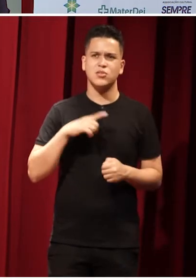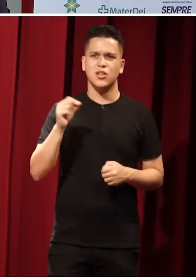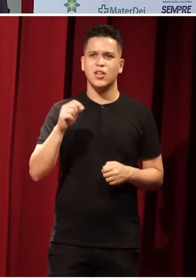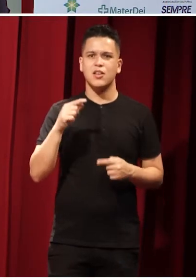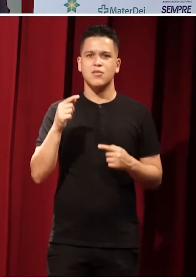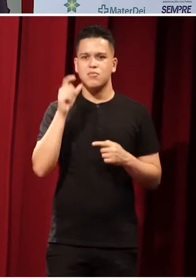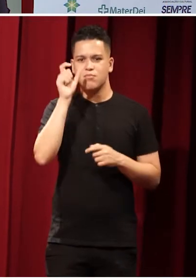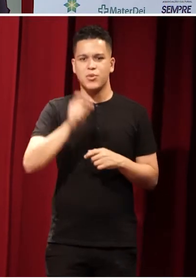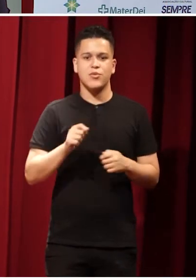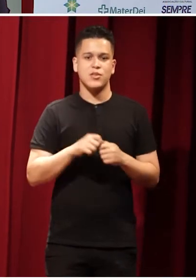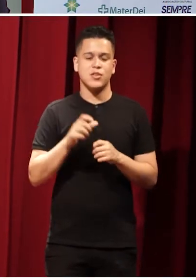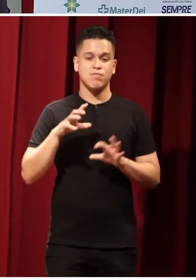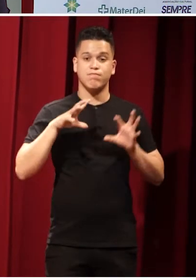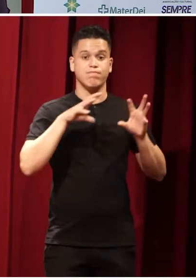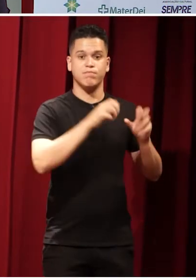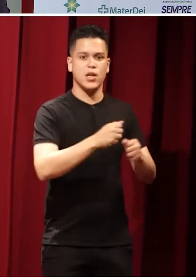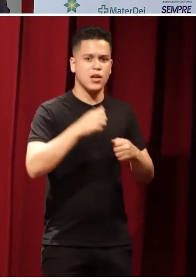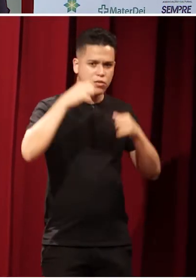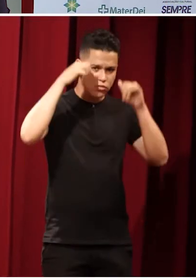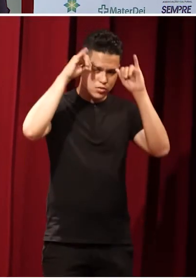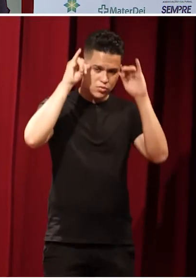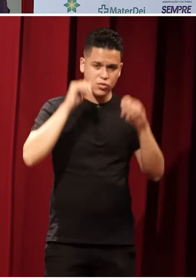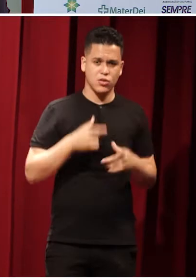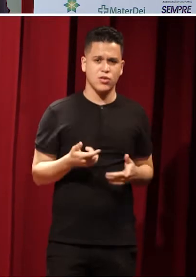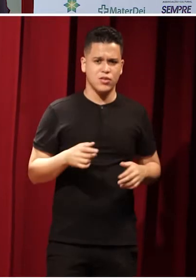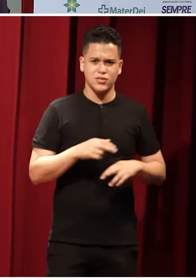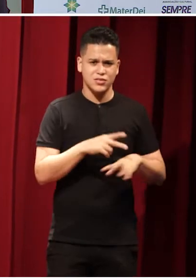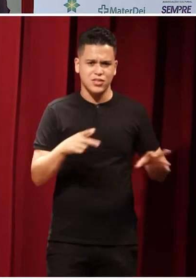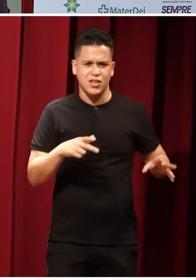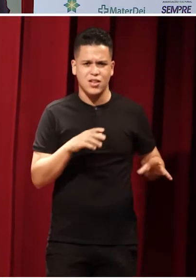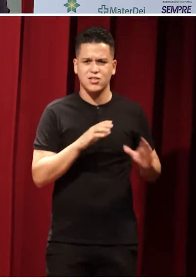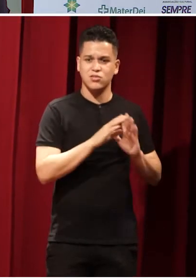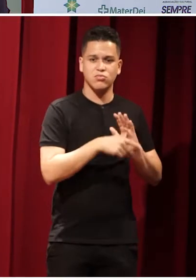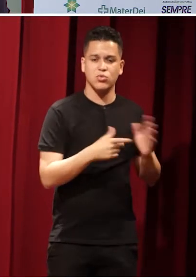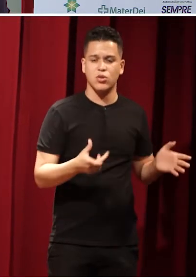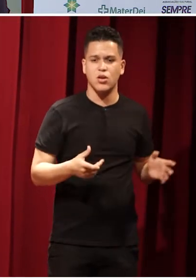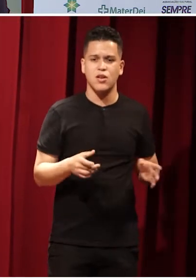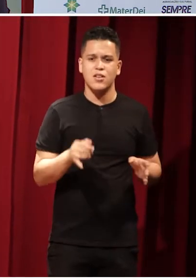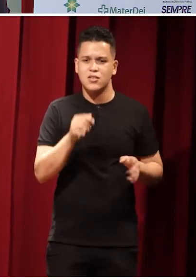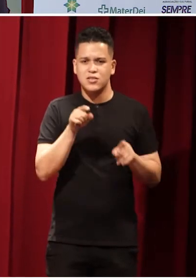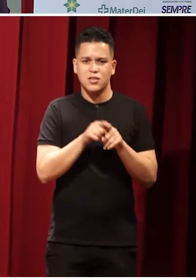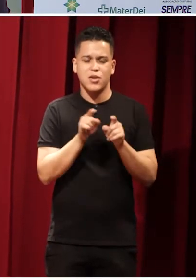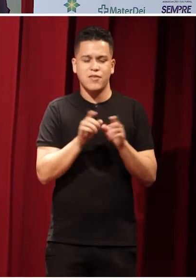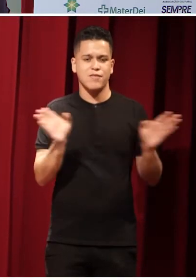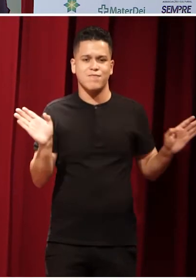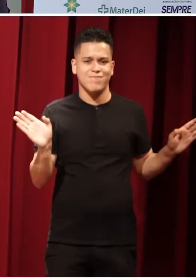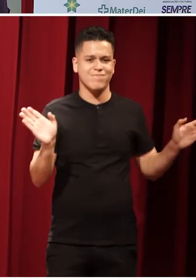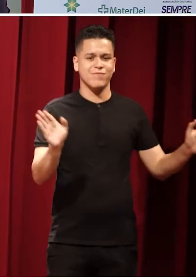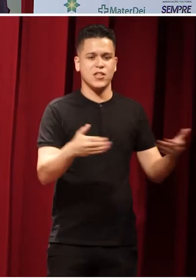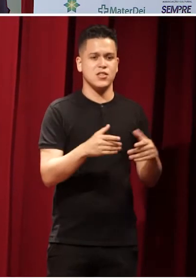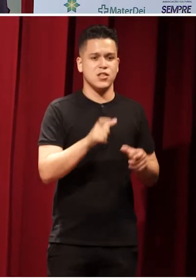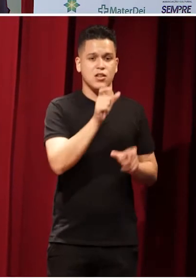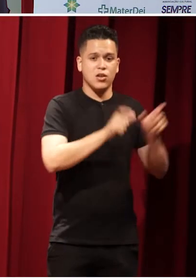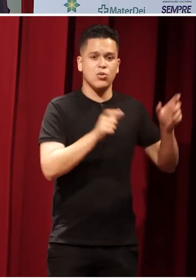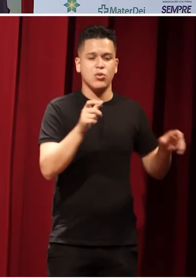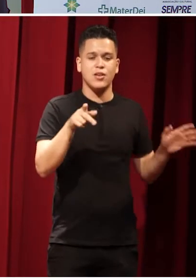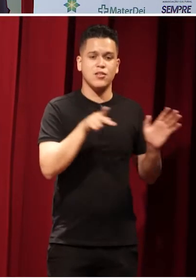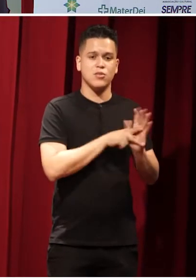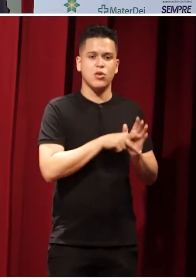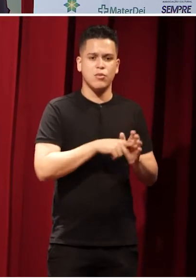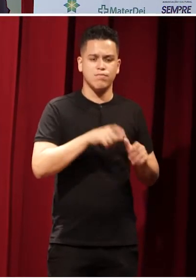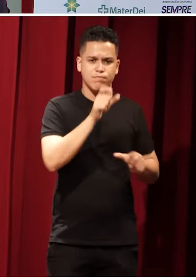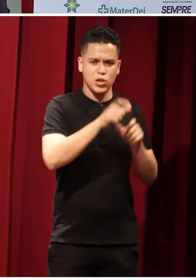captura de bois, aquele negócio todo, fechar, imagina o que é fechar uma serraria